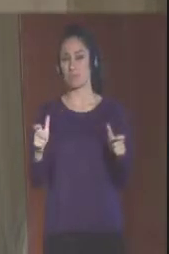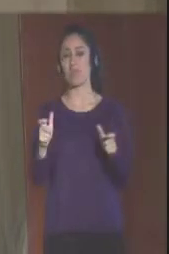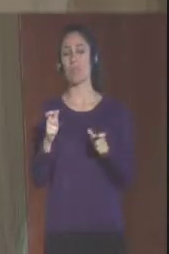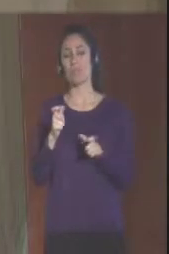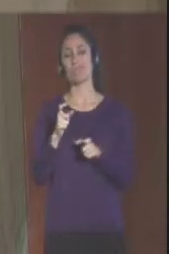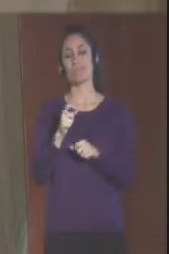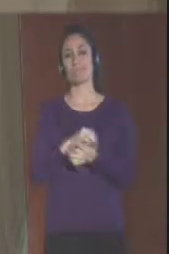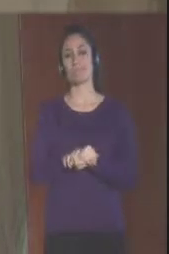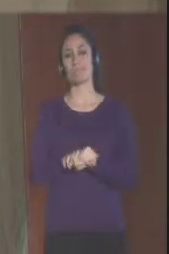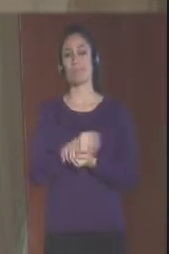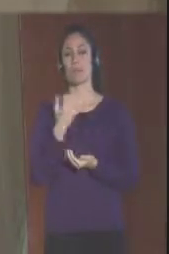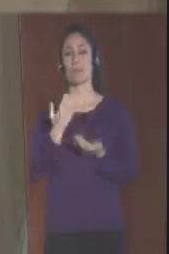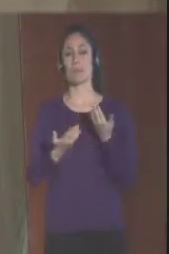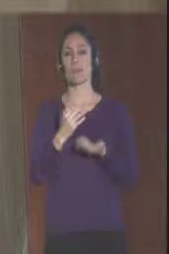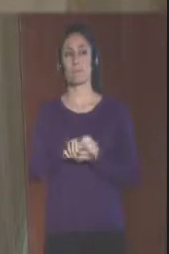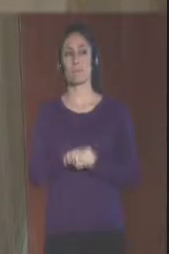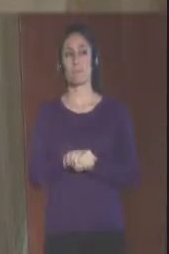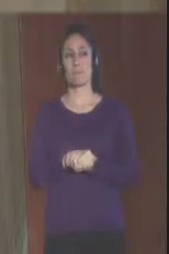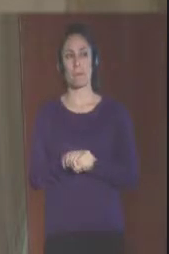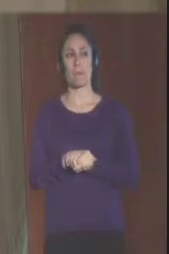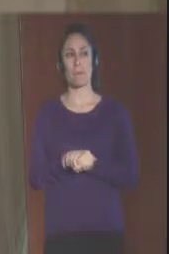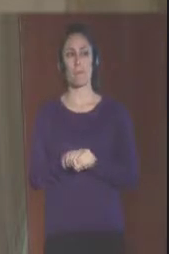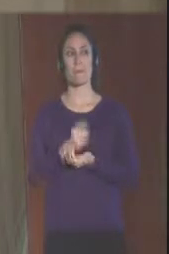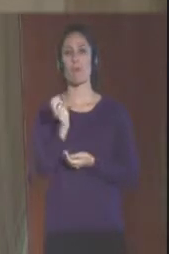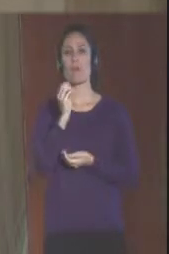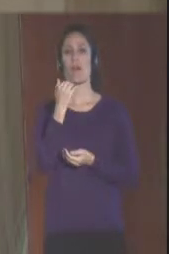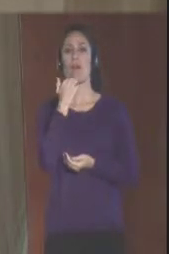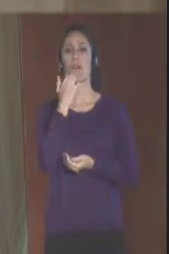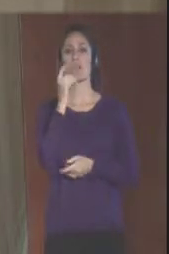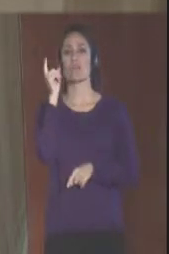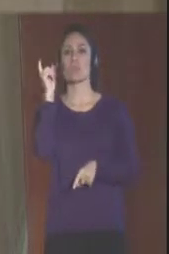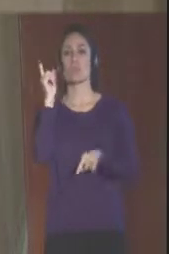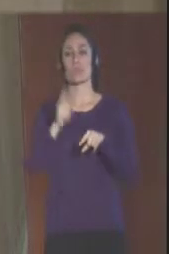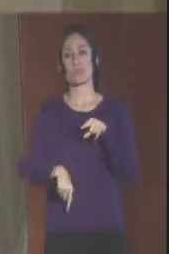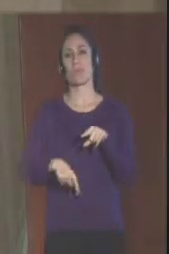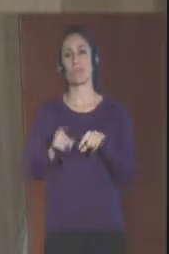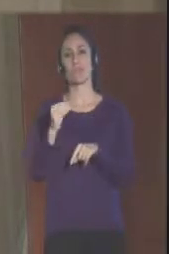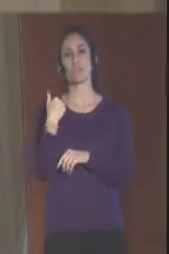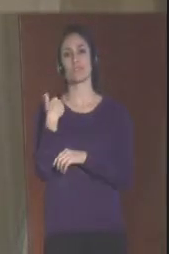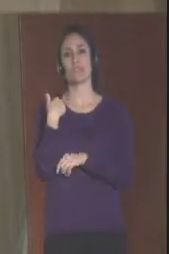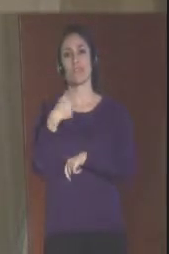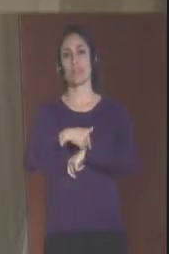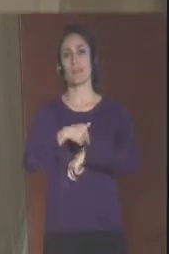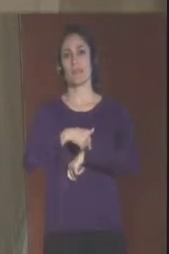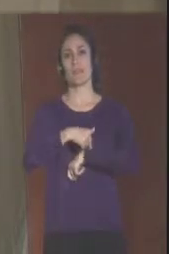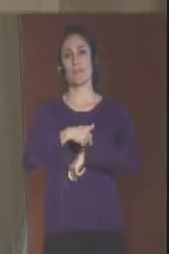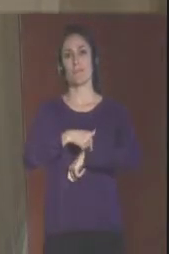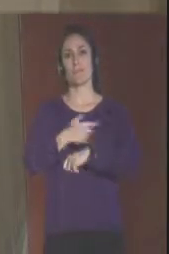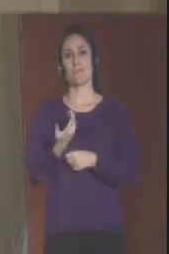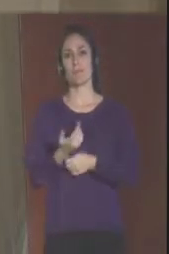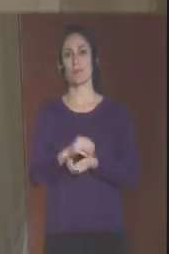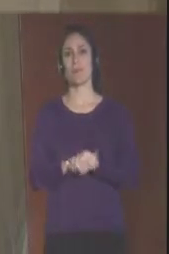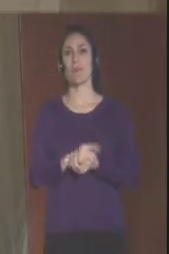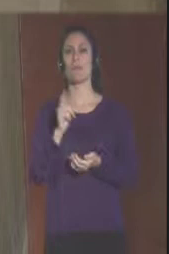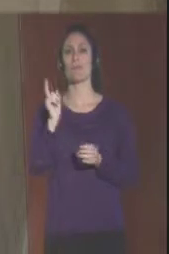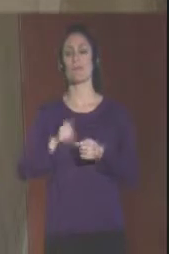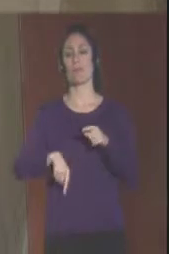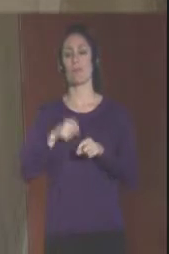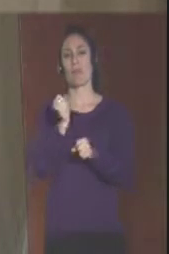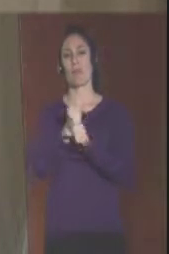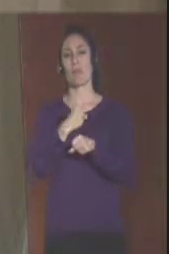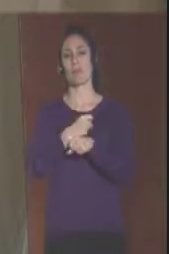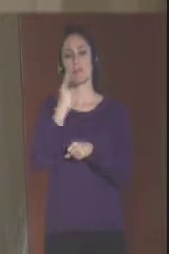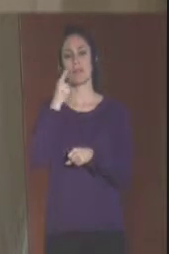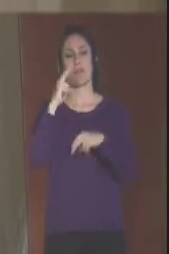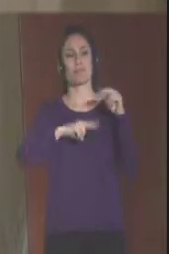não se tem aquela obra feita para poder trazer o benefício para a população. Então, os controles sociais são importantes, o controle